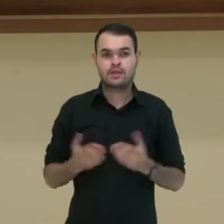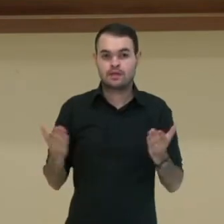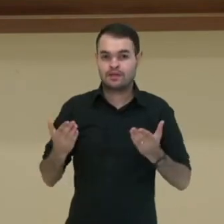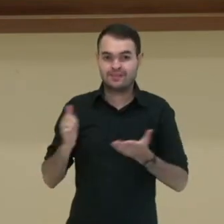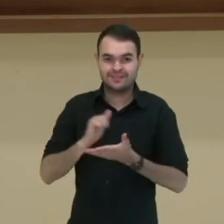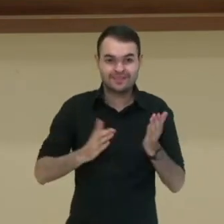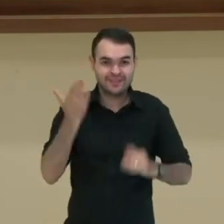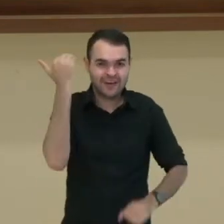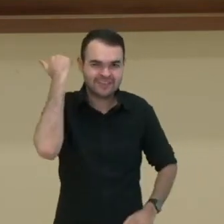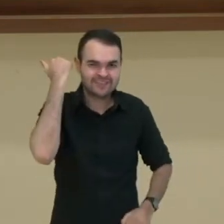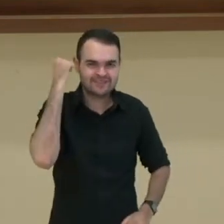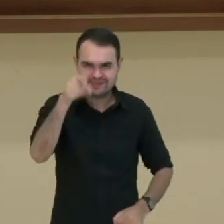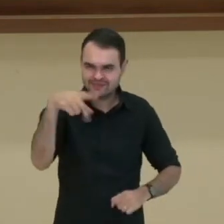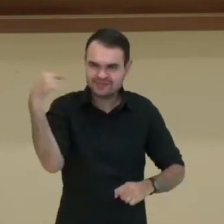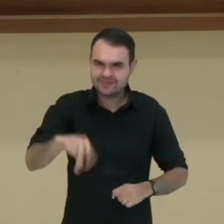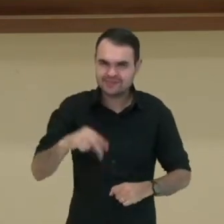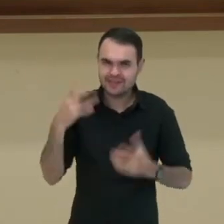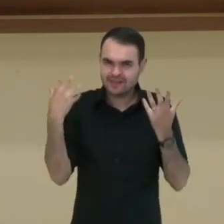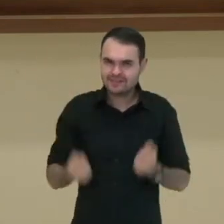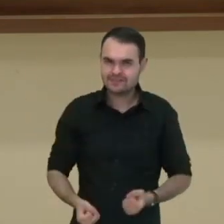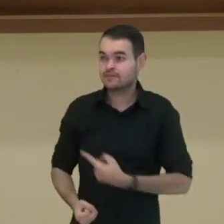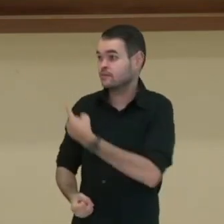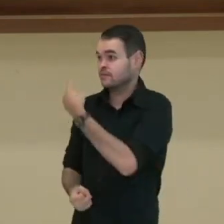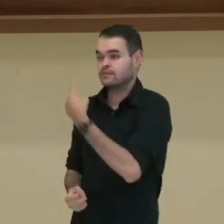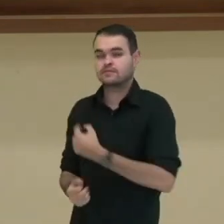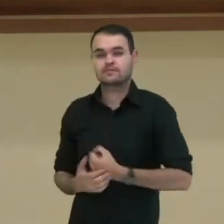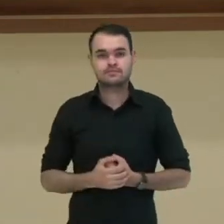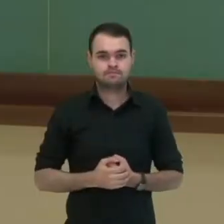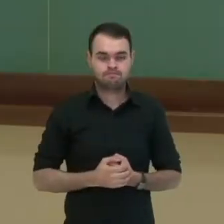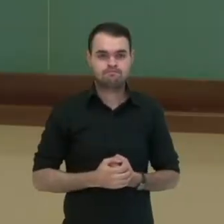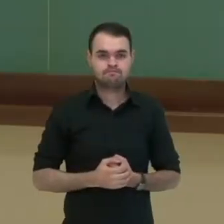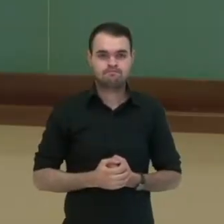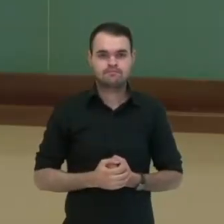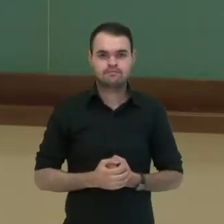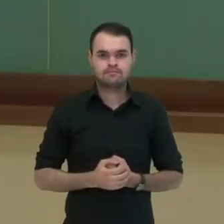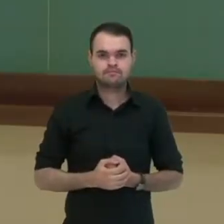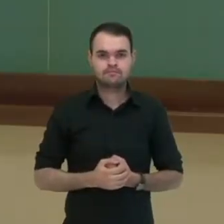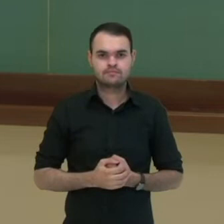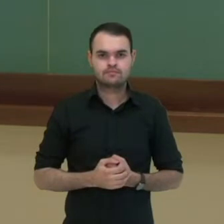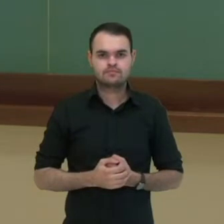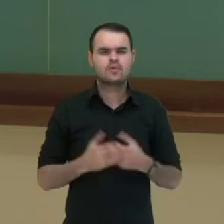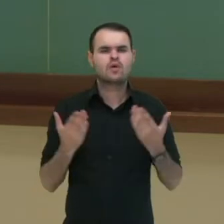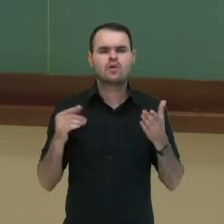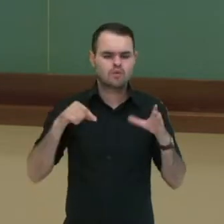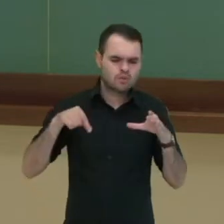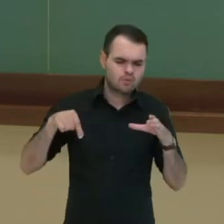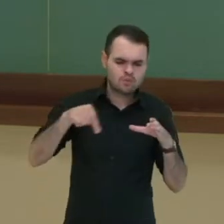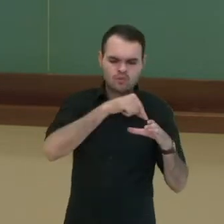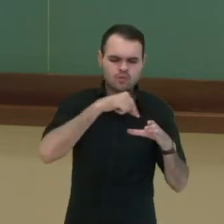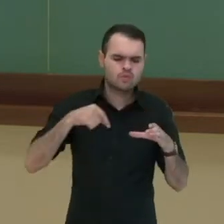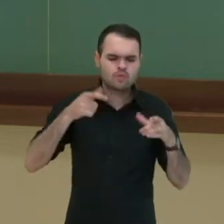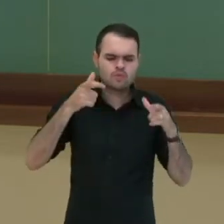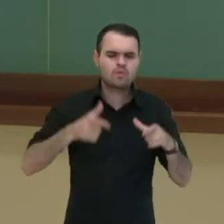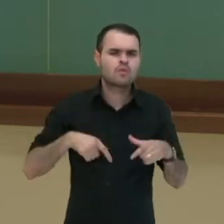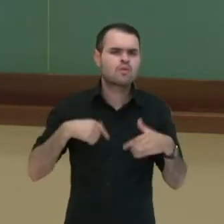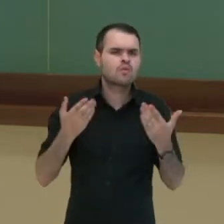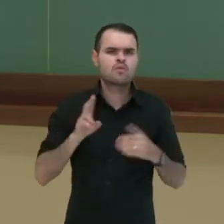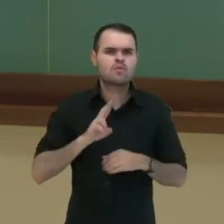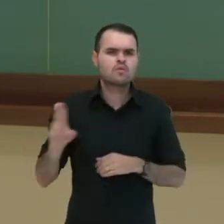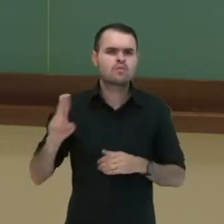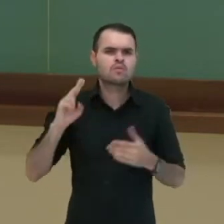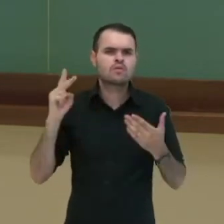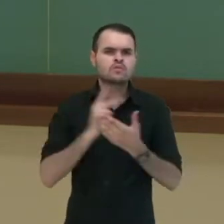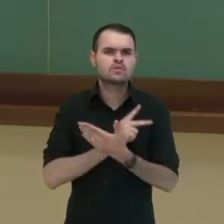fazer uma atividade? Você topa? Vem cá comigo. Vamos conferir. Em quais organelas celulares ocorrem